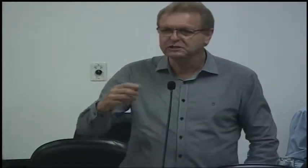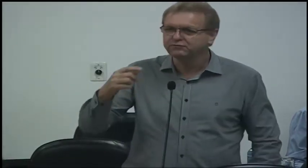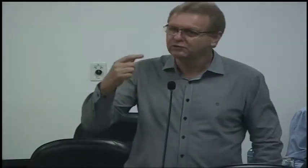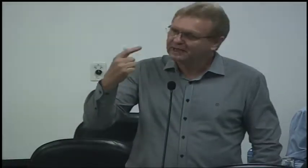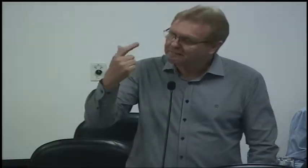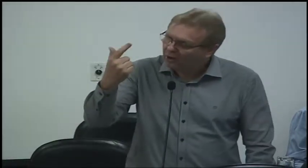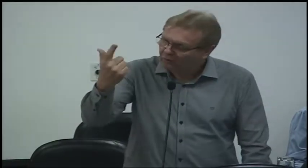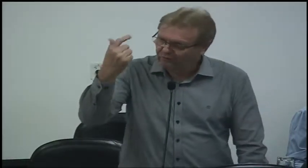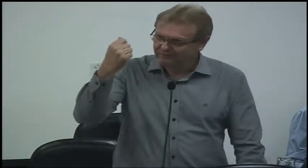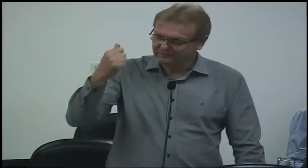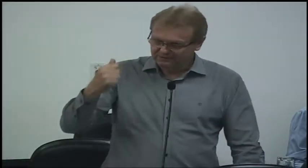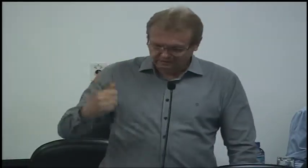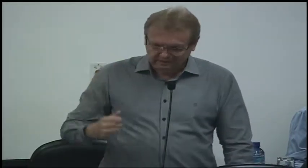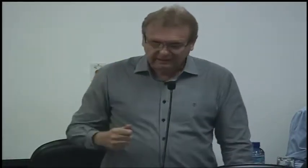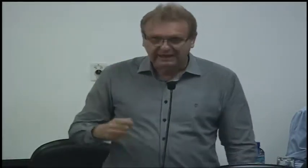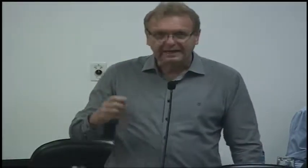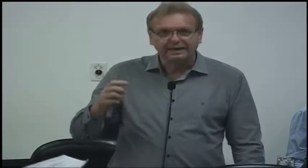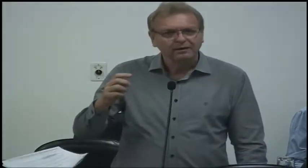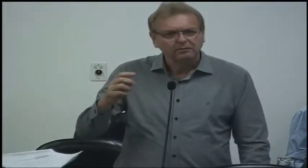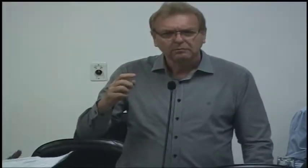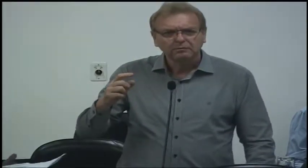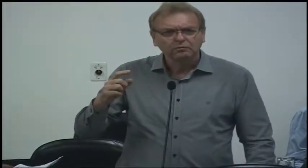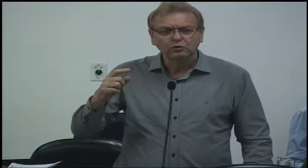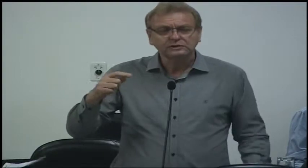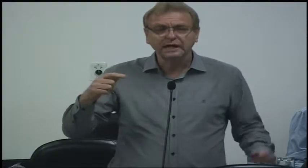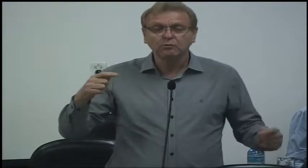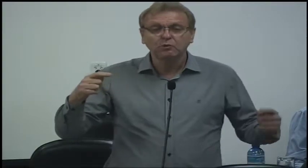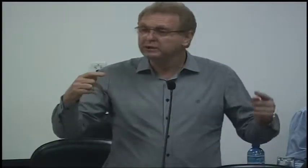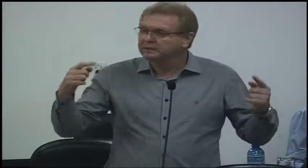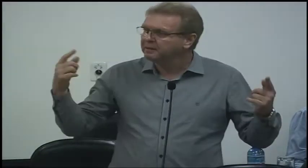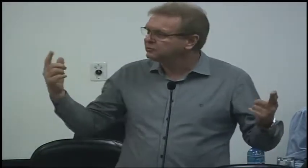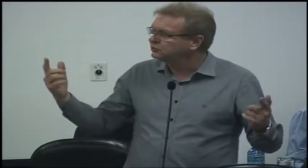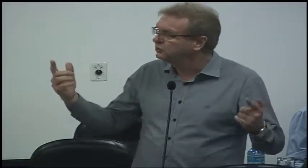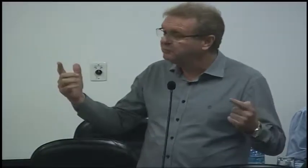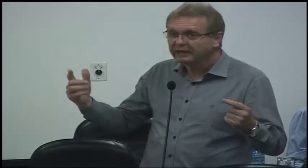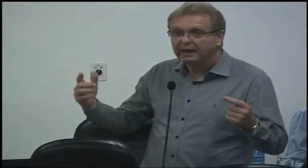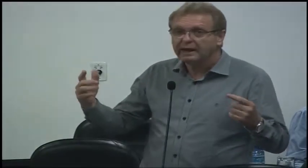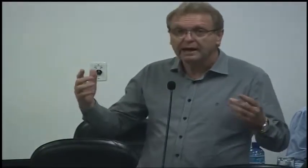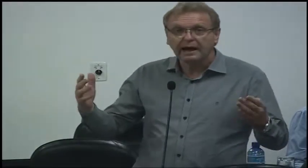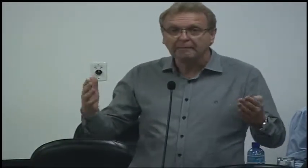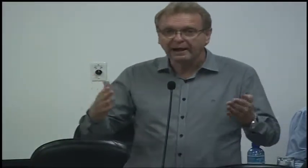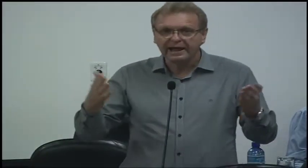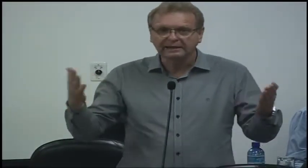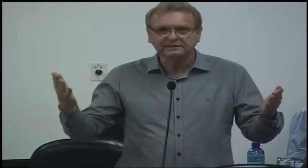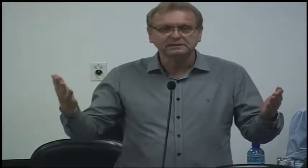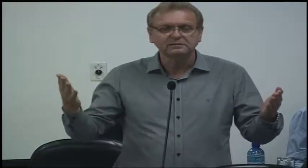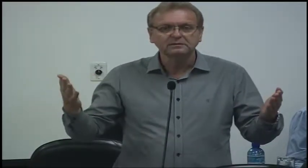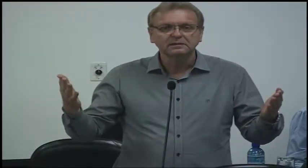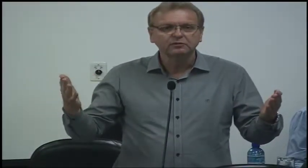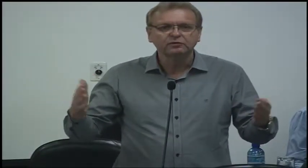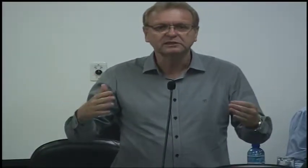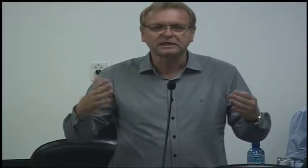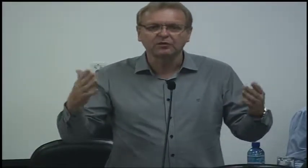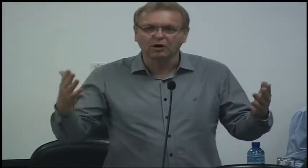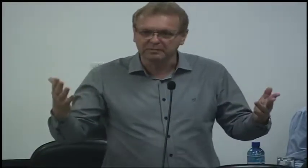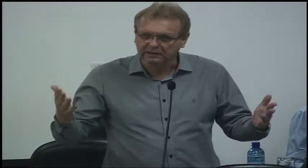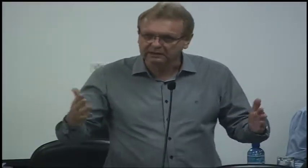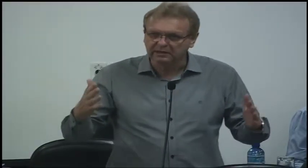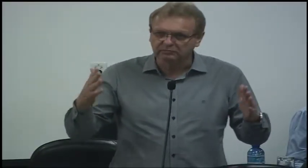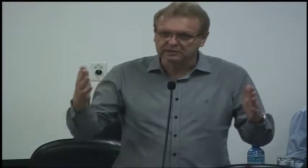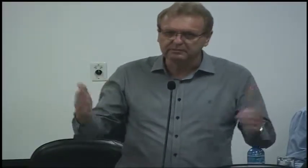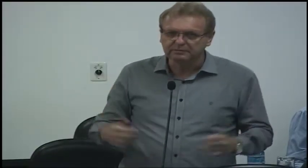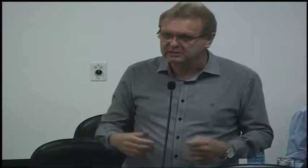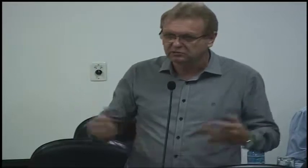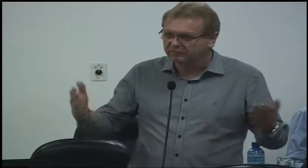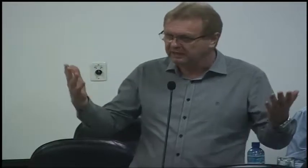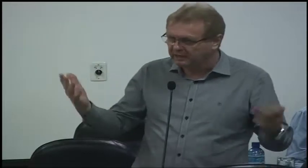agremiações de futebol, que consegue um monte de patrocínio porque aparece, não vou citar nome aqui de